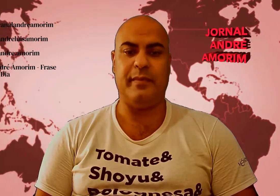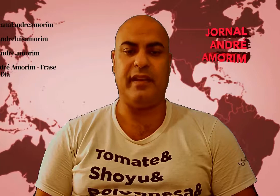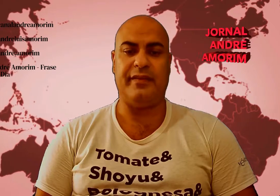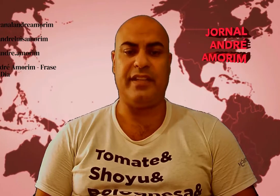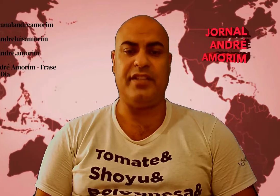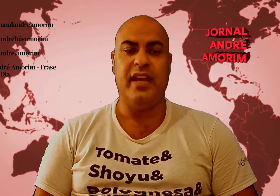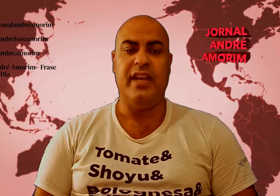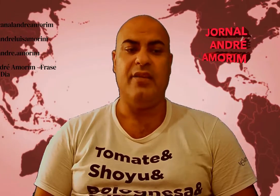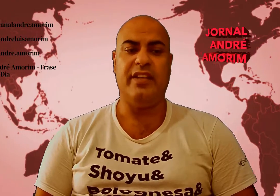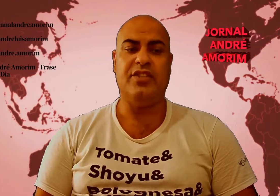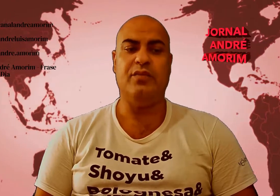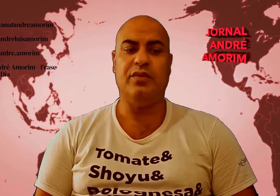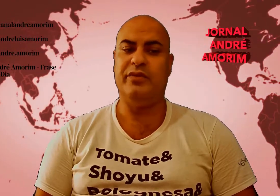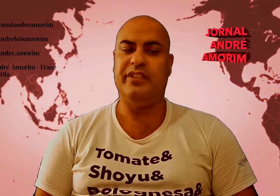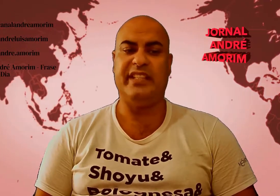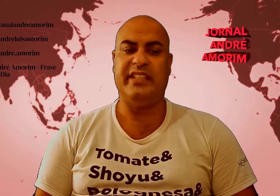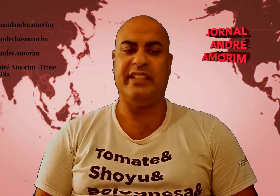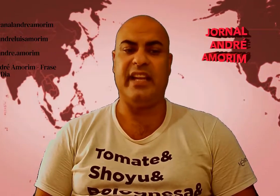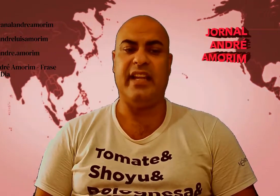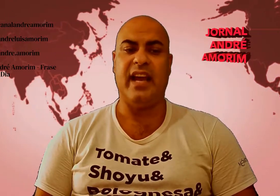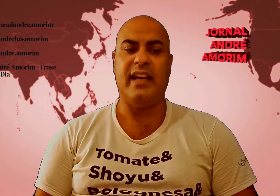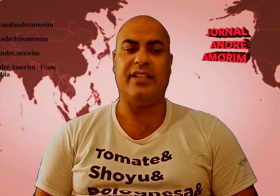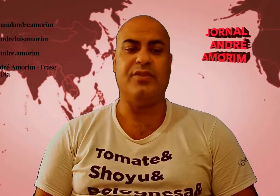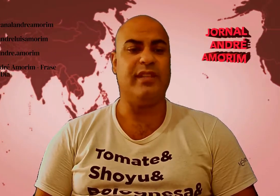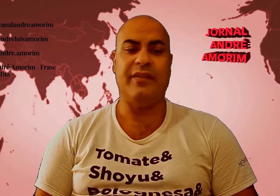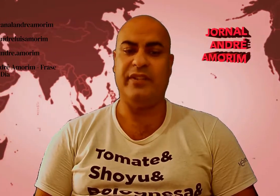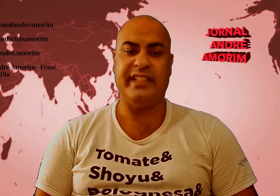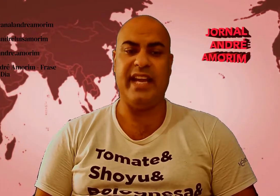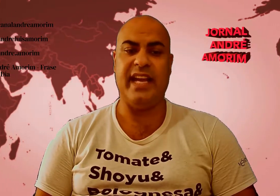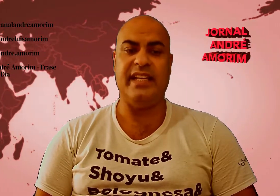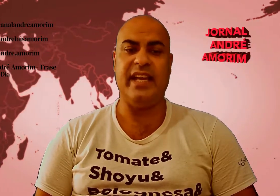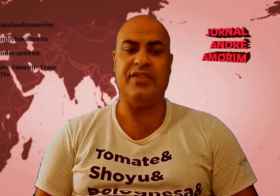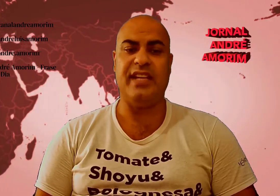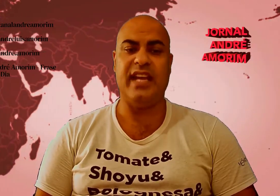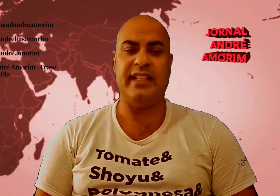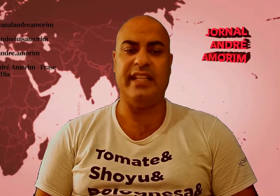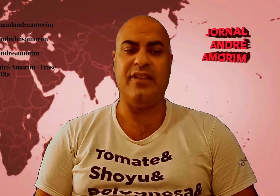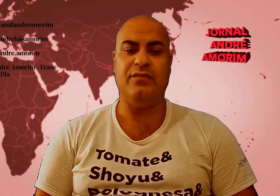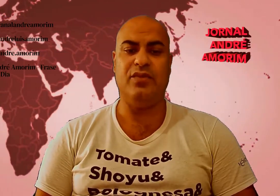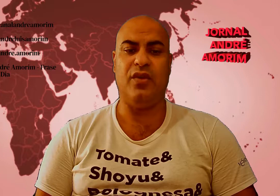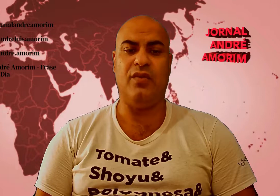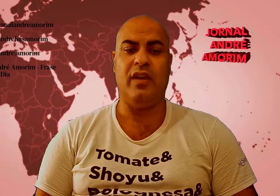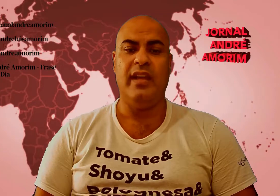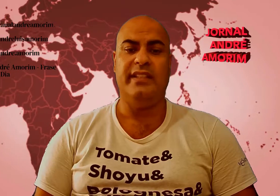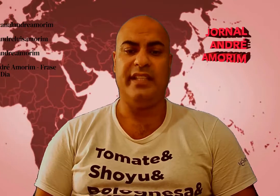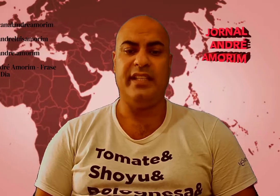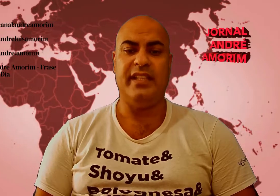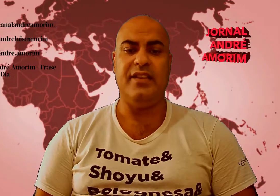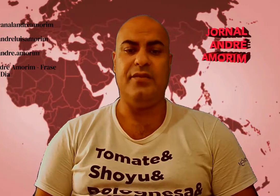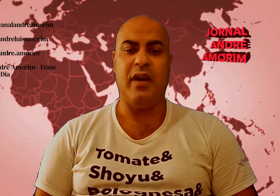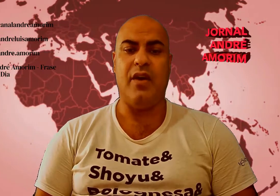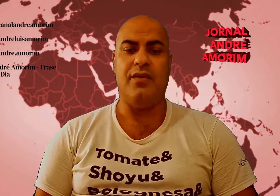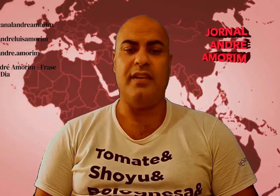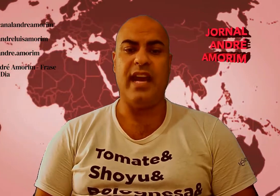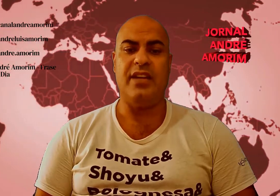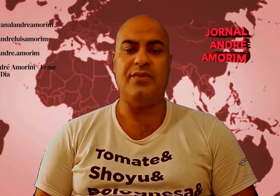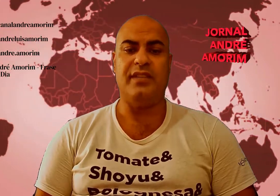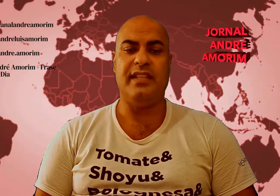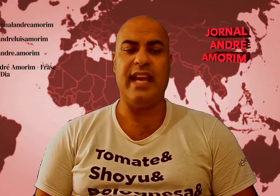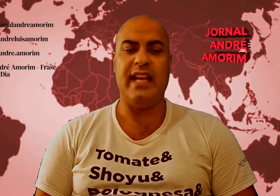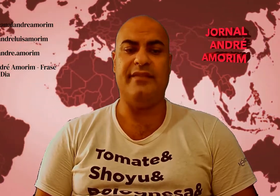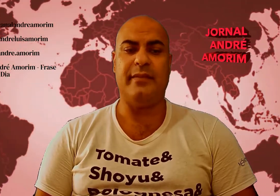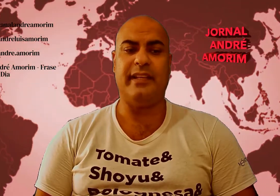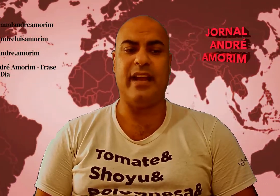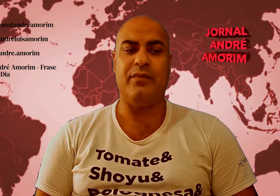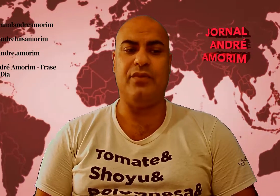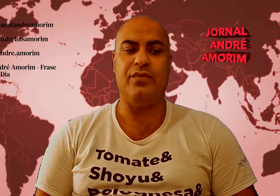coisas para vir pela frente. Eu acredito muito no sucesso dela. Acredito na voz dela e acho que ela tem um dom, sim, igual. E acho